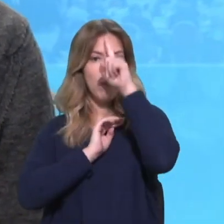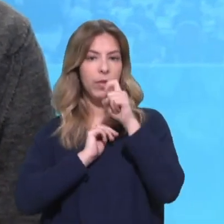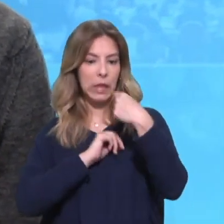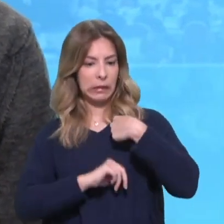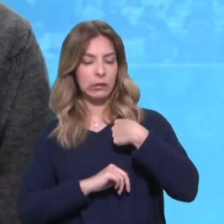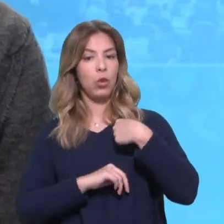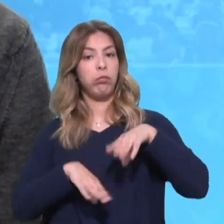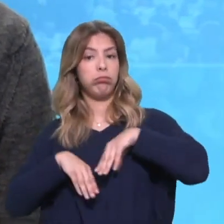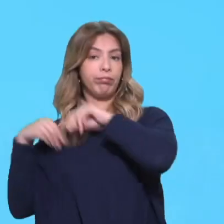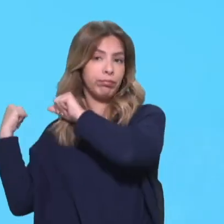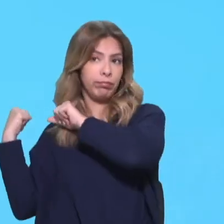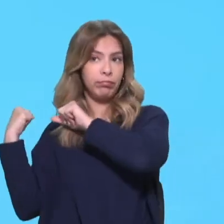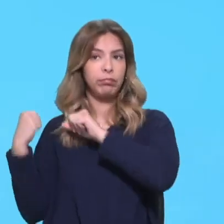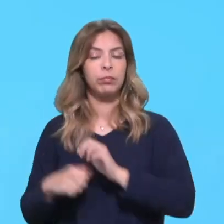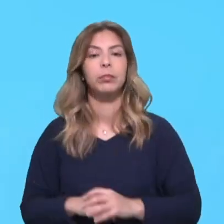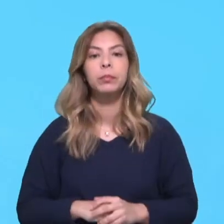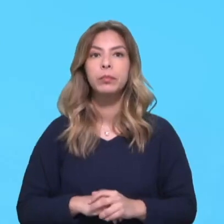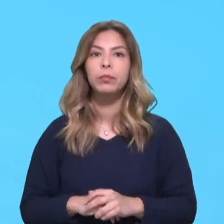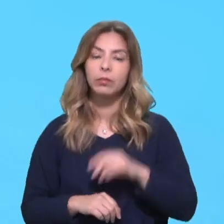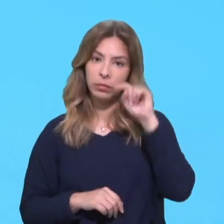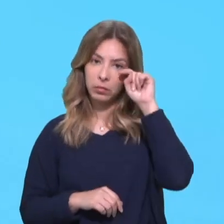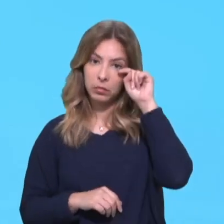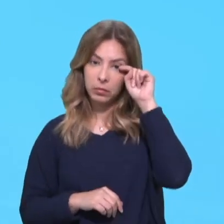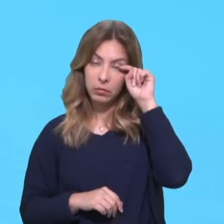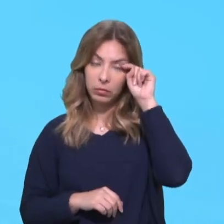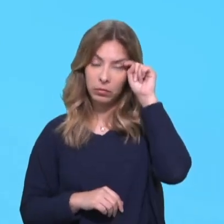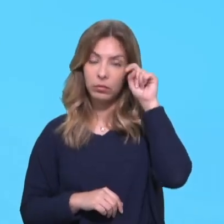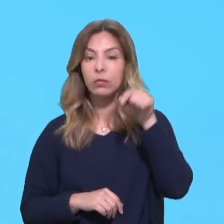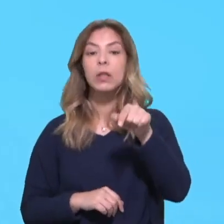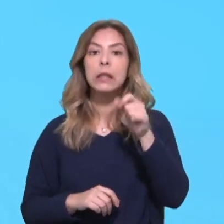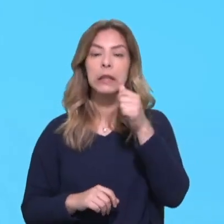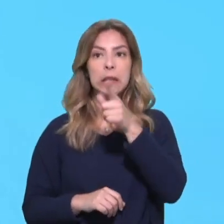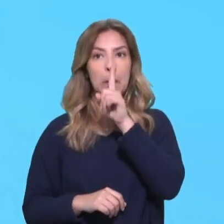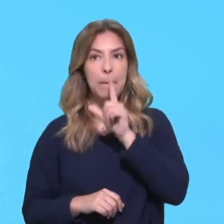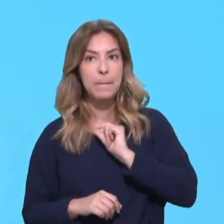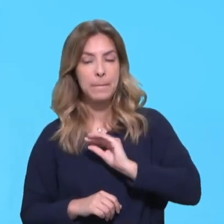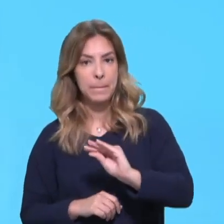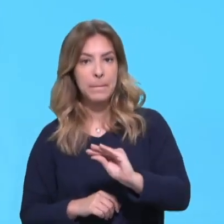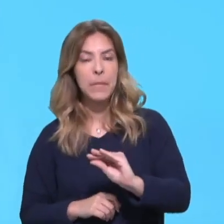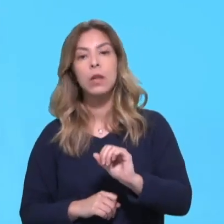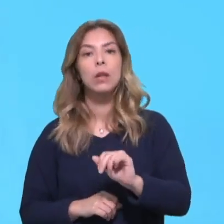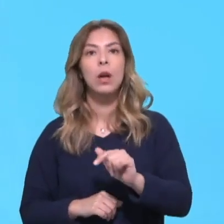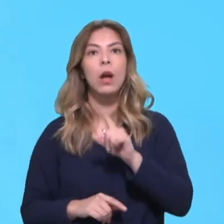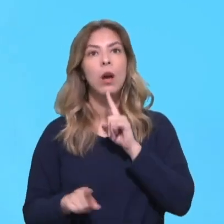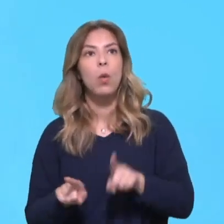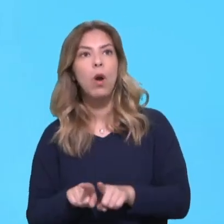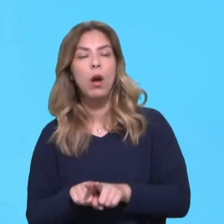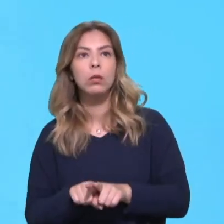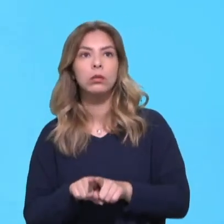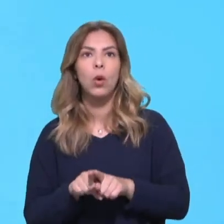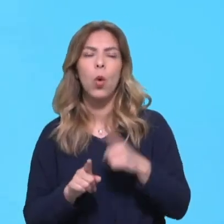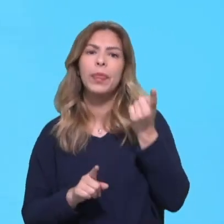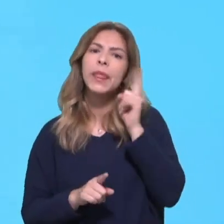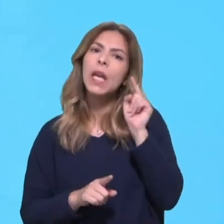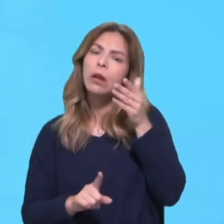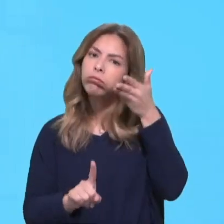escutaremos na Eucaristia. Sim. Pode-se dizer que o silêncio perpassa todas estas celebrações ou há um dia